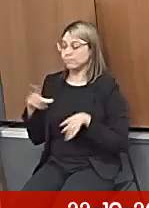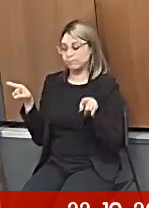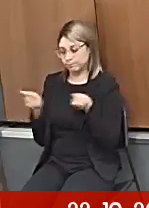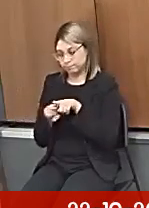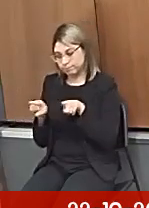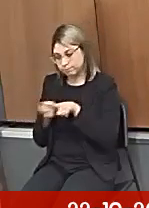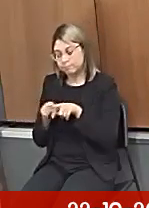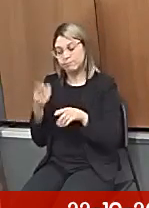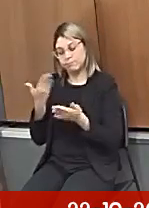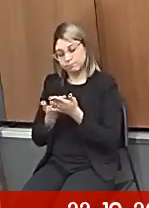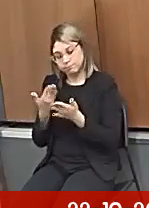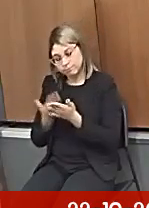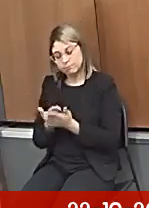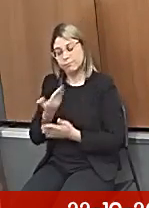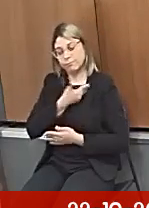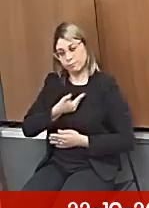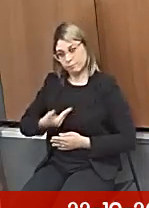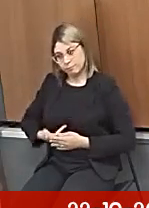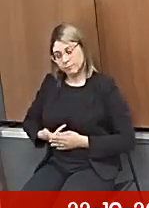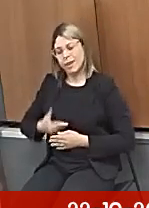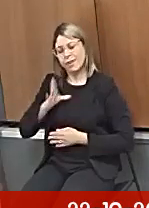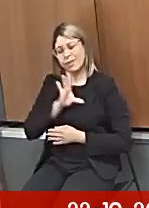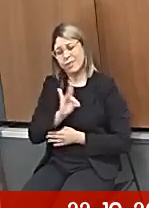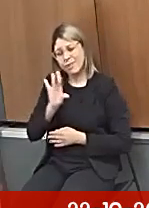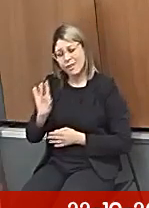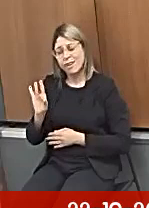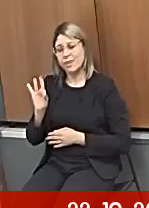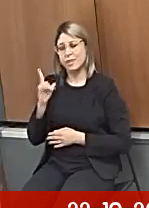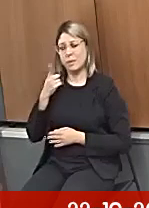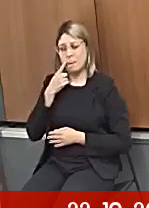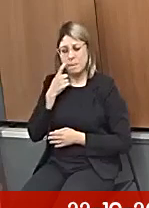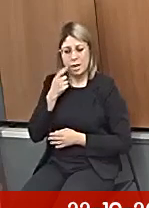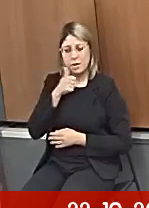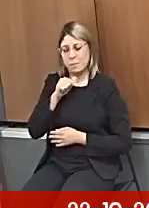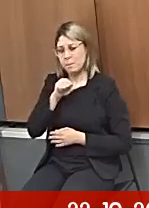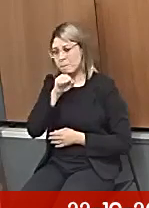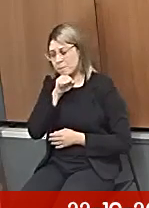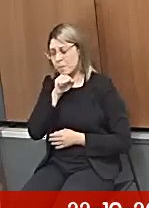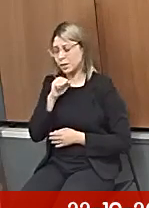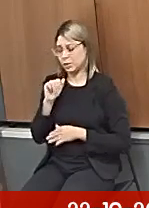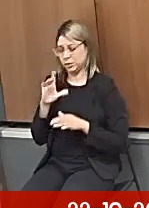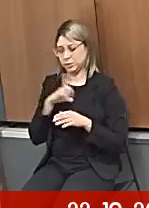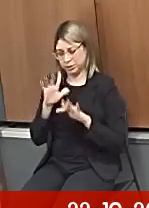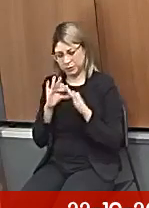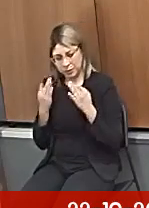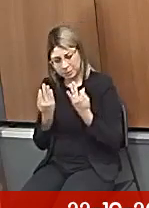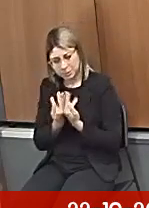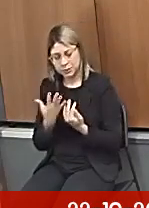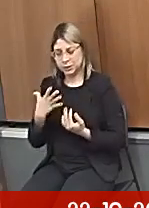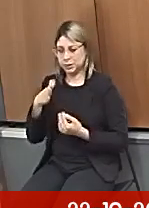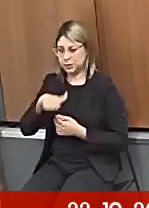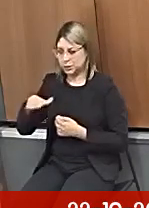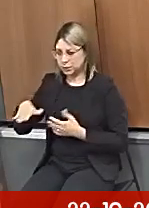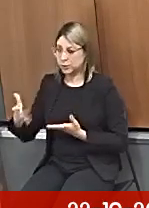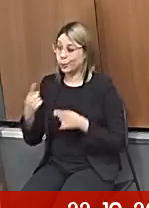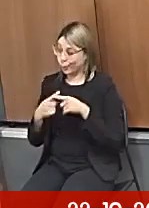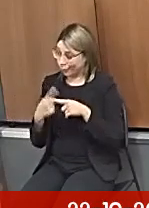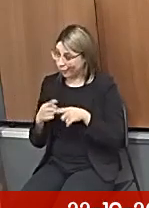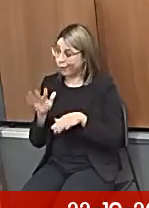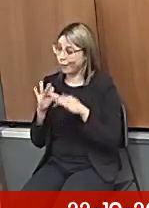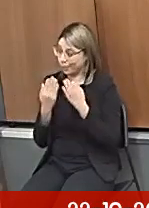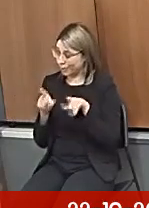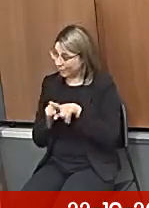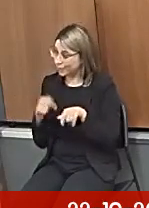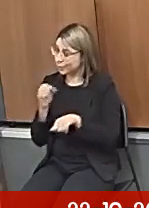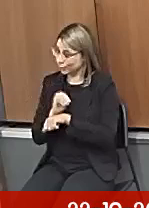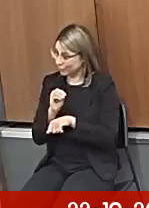que as escolas públicas, é preciso que cada pai de família, de criança típica, que as famílias também têm que ser trabalhadas, daquelas